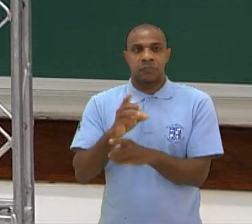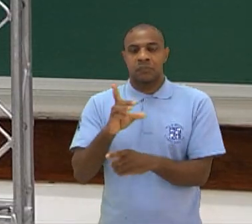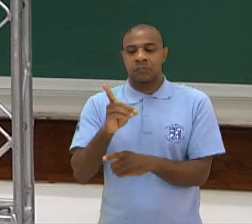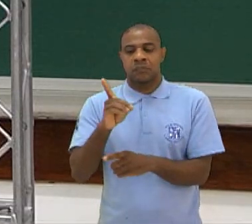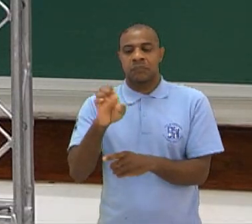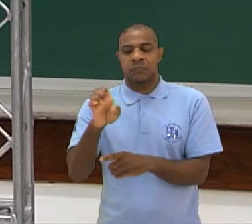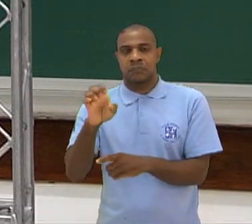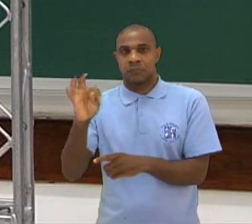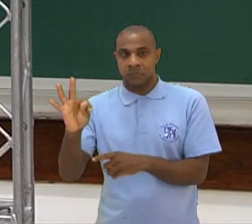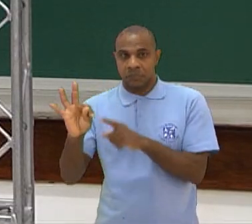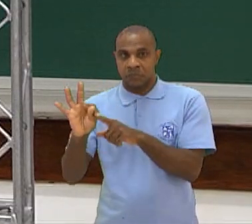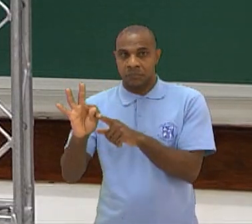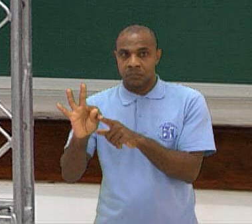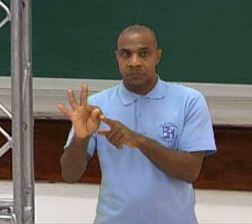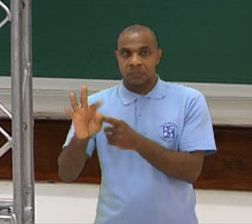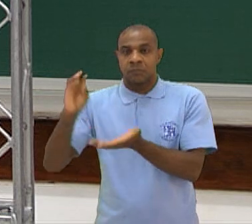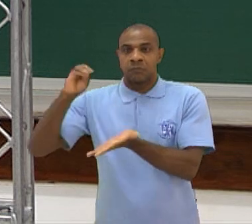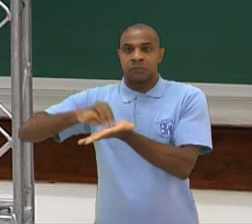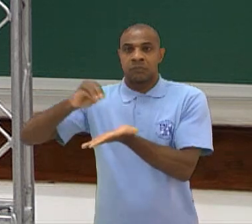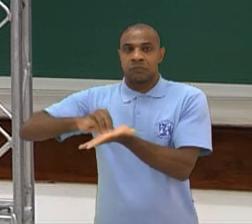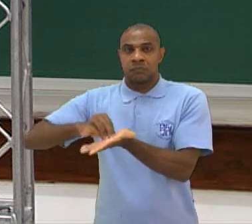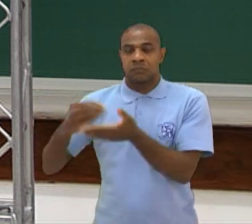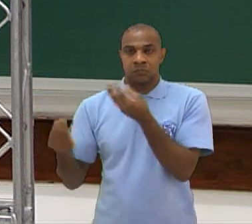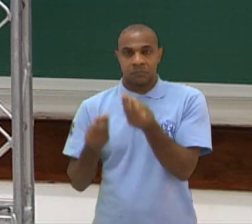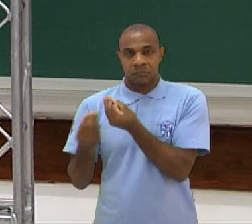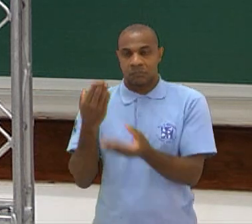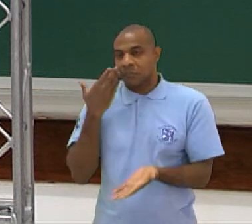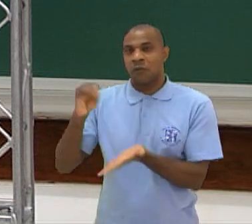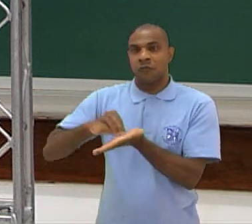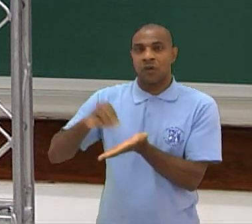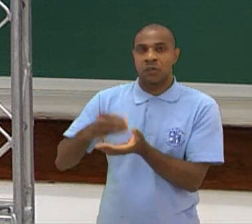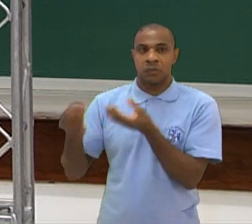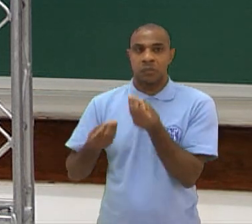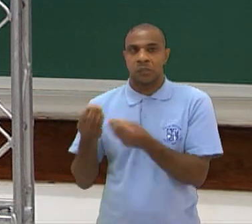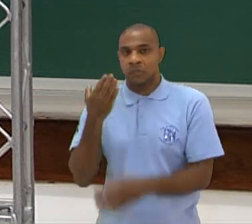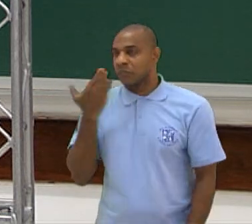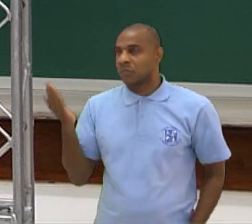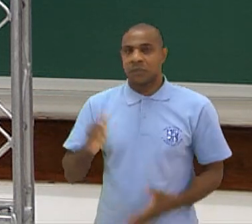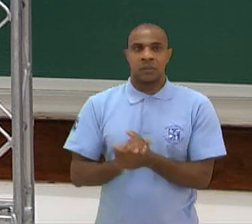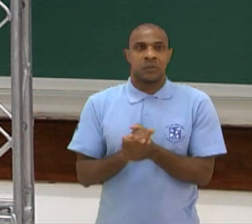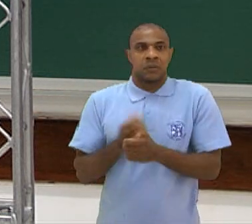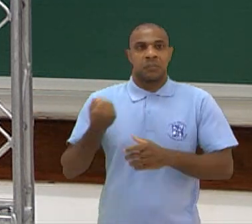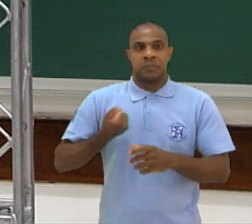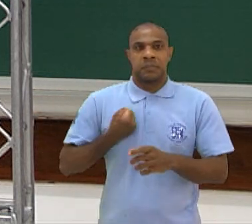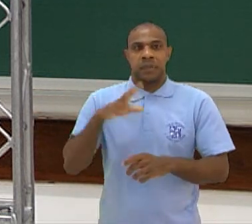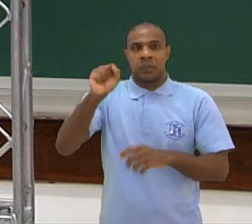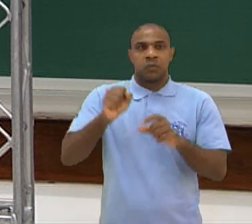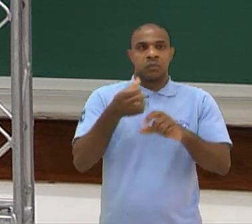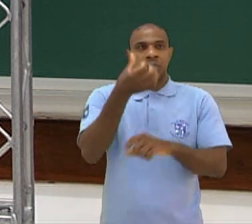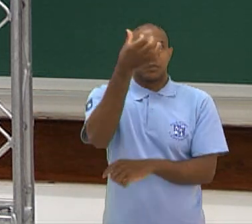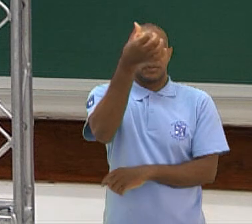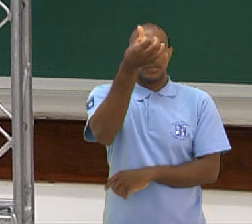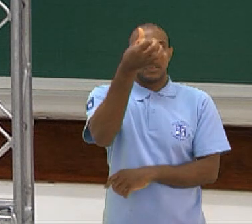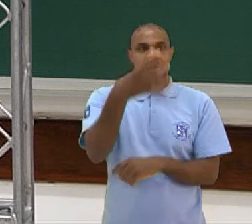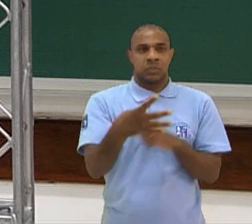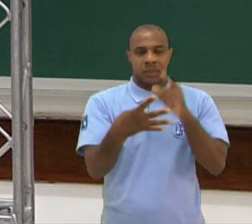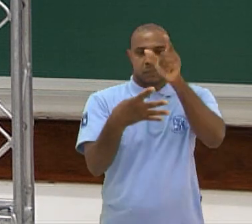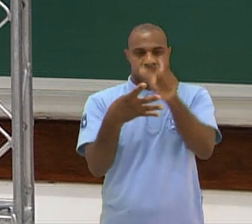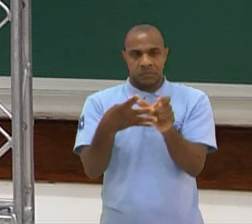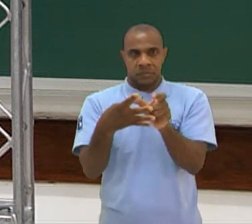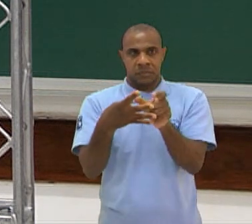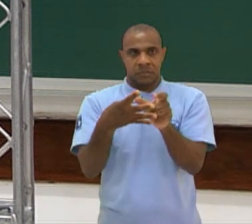matriz incompleta, tá certo? Então vamos lá. Qual é a matriz incompleta? Pega os coeficientes da primeira coluna, 6 e 4,